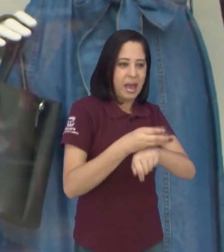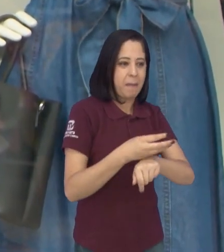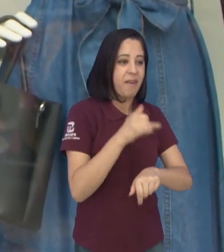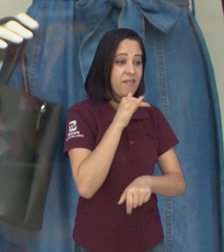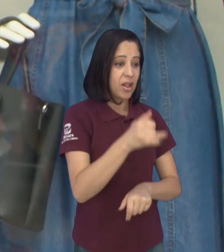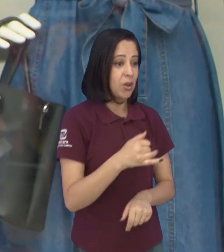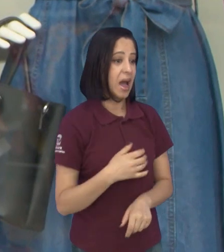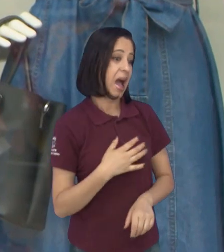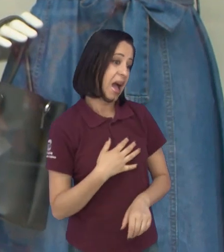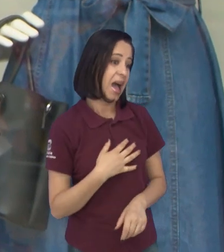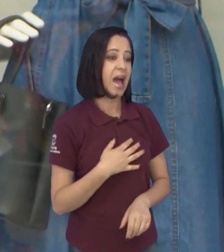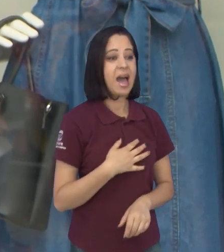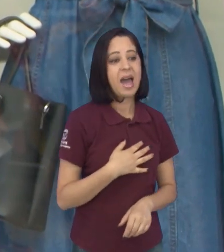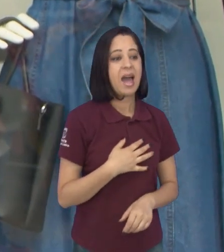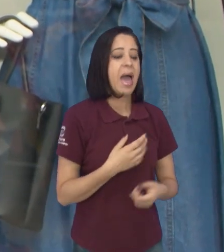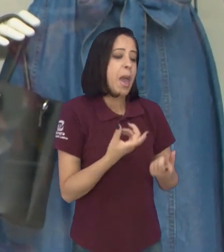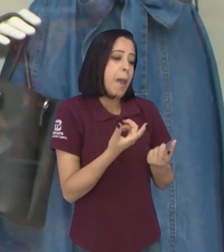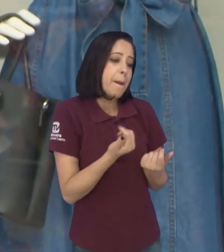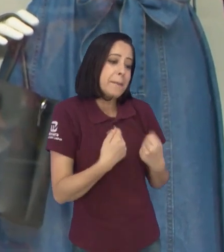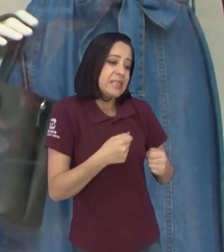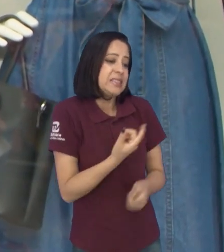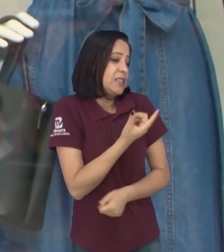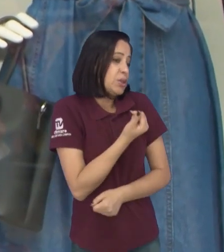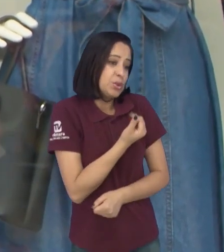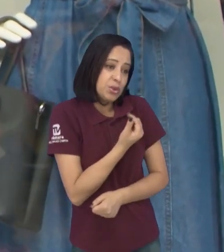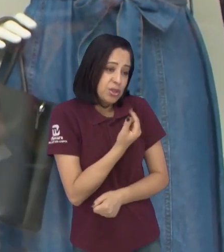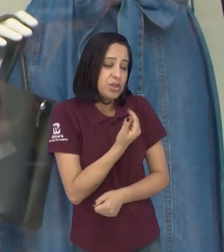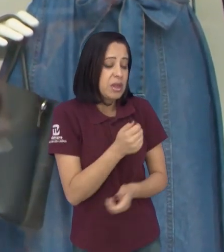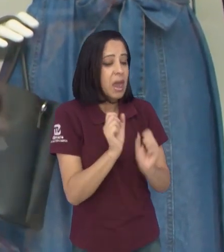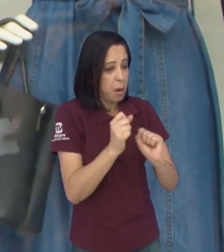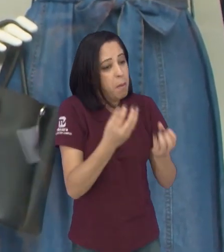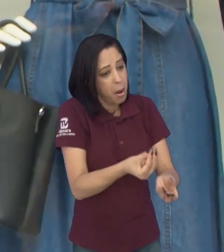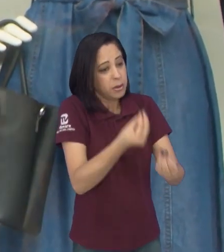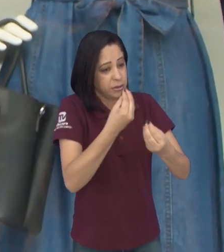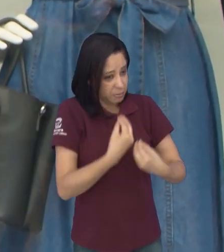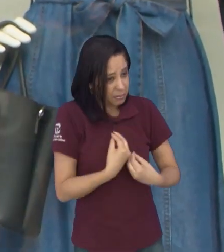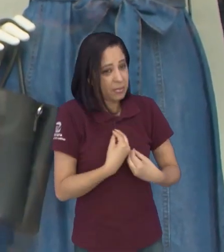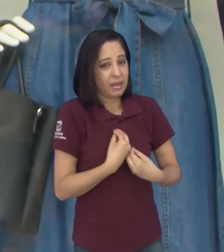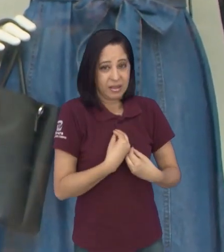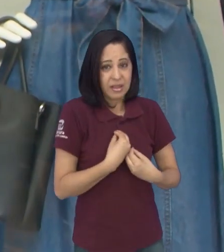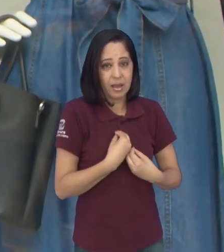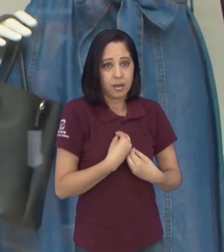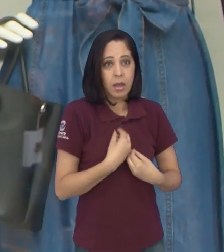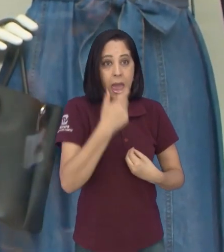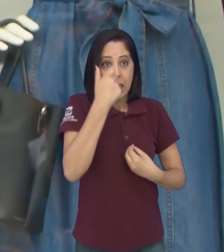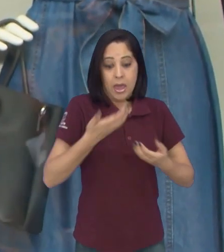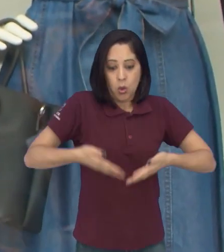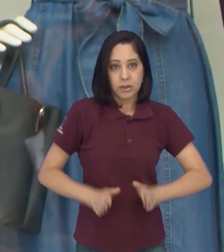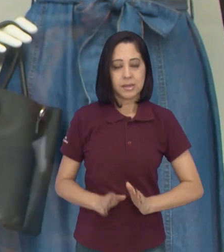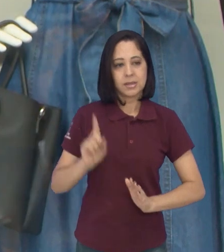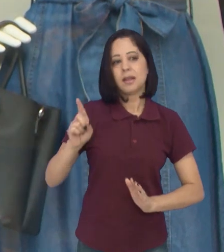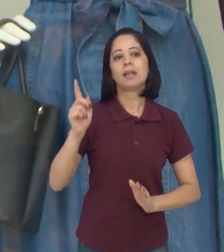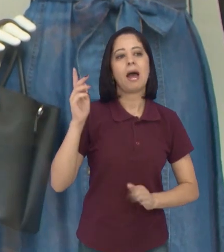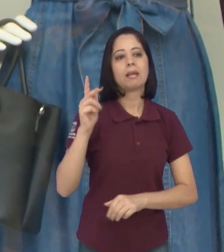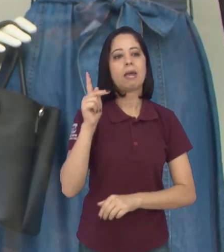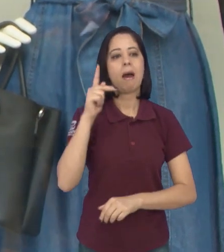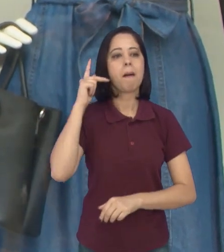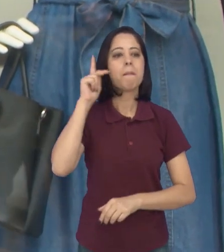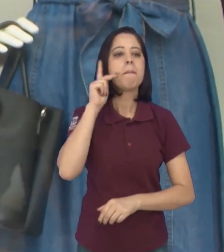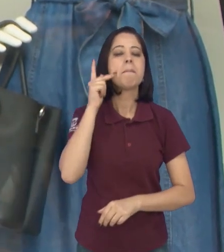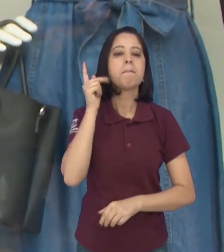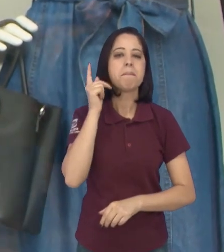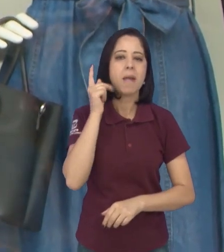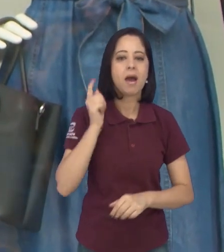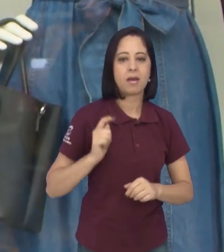eu, que eu tava precisando de dinheiro e eu não sou daqui. E eu não sou daqui, né? Eu sou da Paraíba. E aí ela acreditou, porque como eu não tava conseguindo responder na hora, e